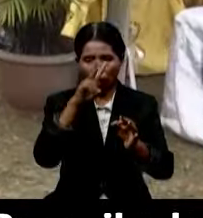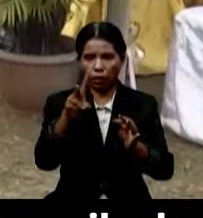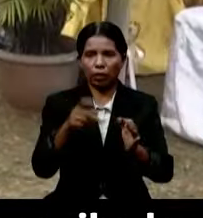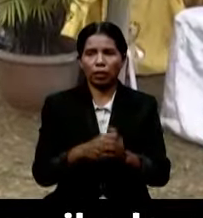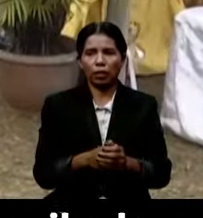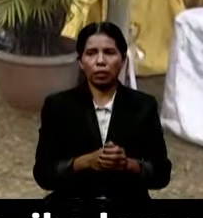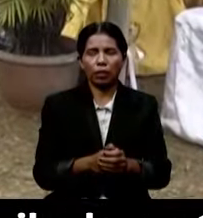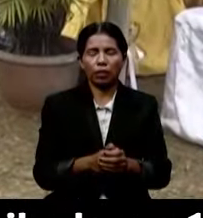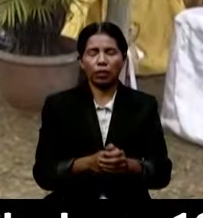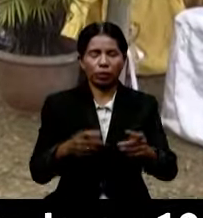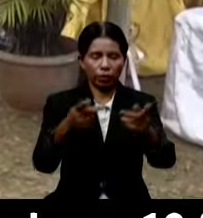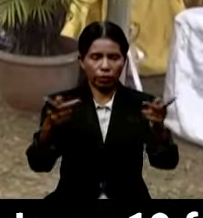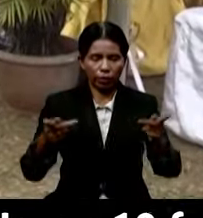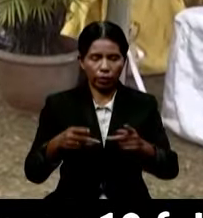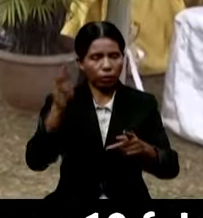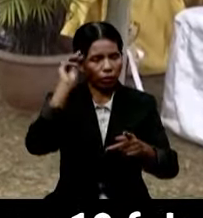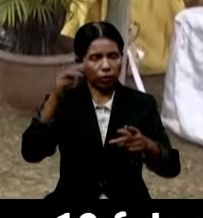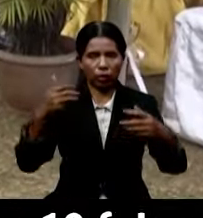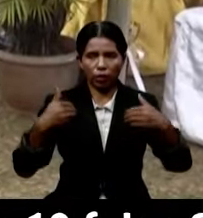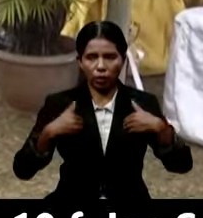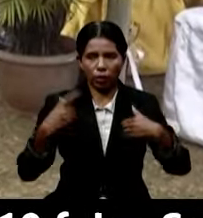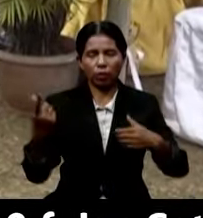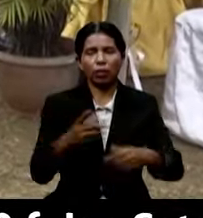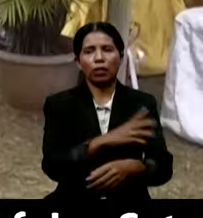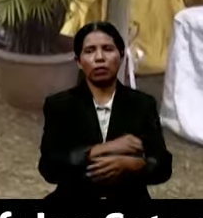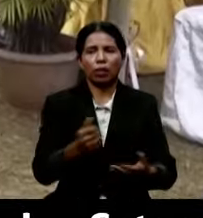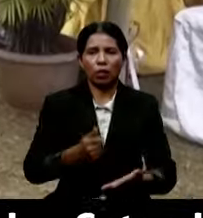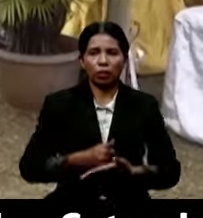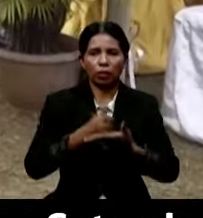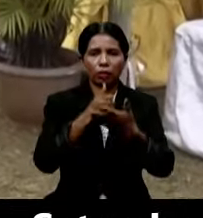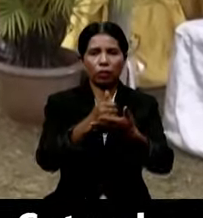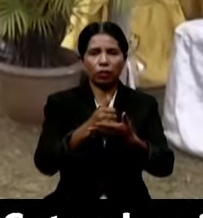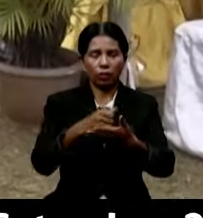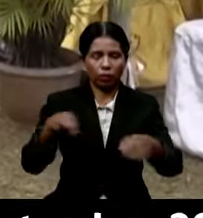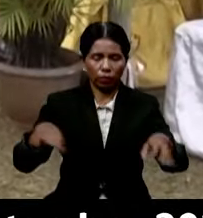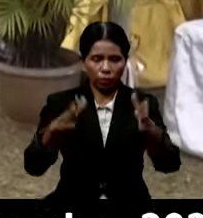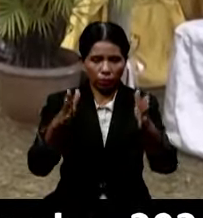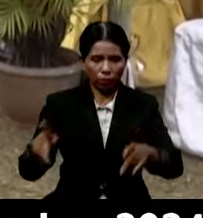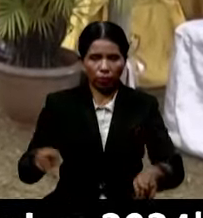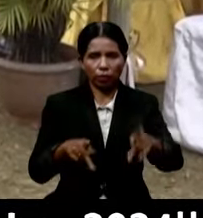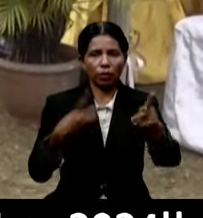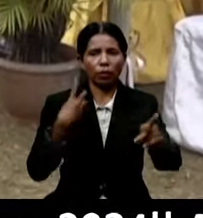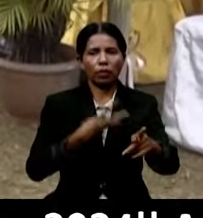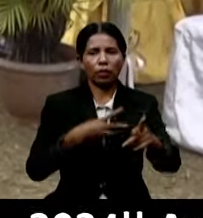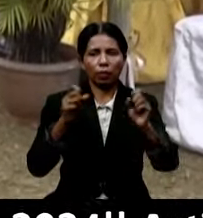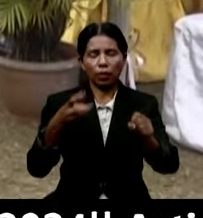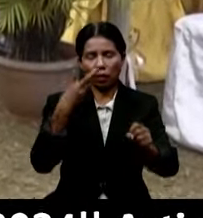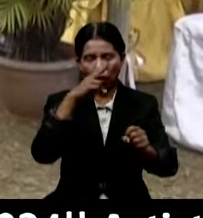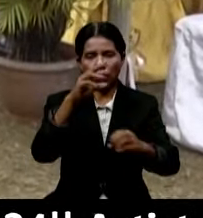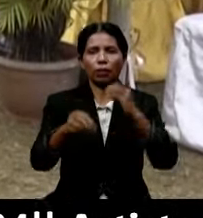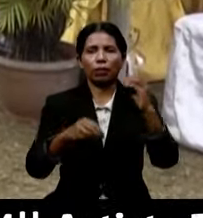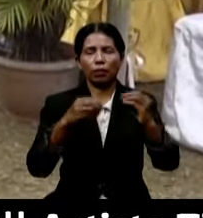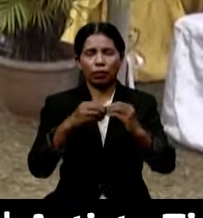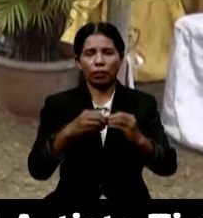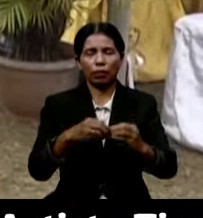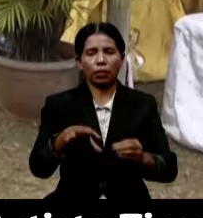e a cada setores se mostra na fatin limitação de atendimento funcionário público. Então, e a parte nem de belharia de hankatak, e a parte